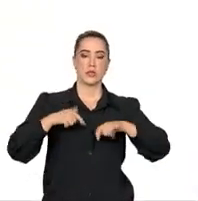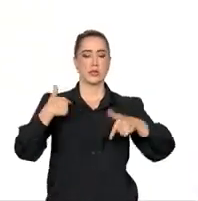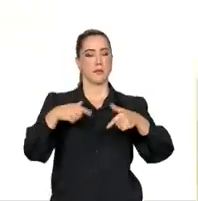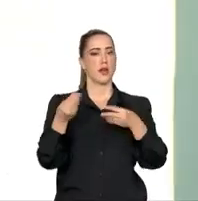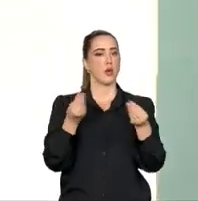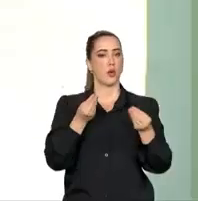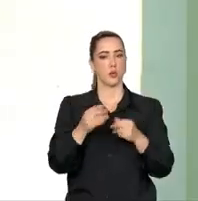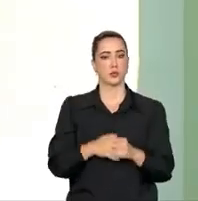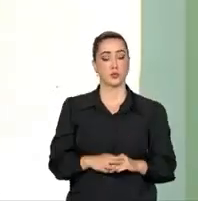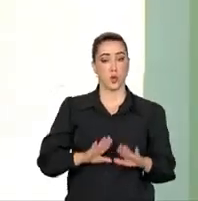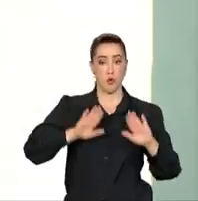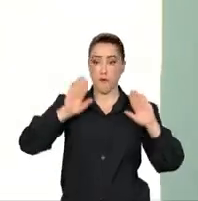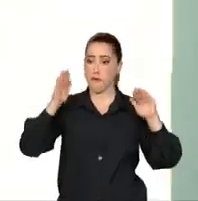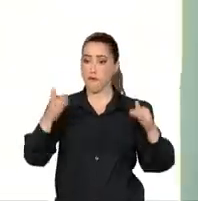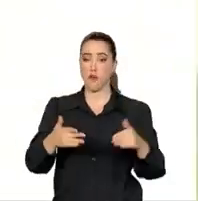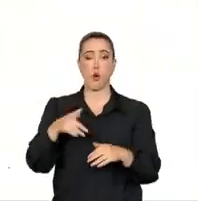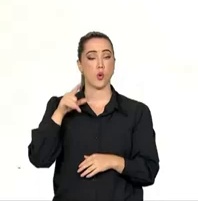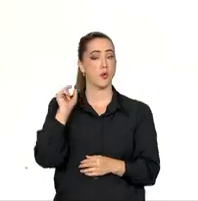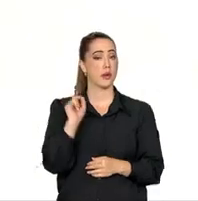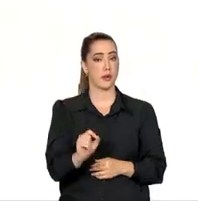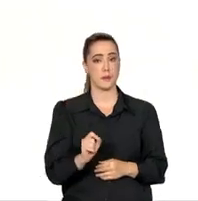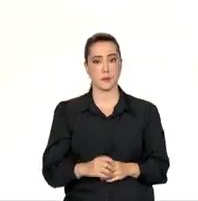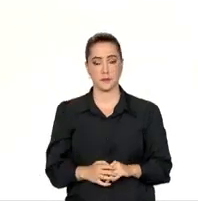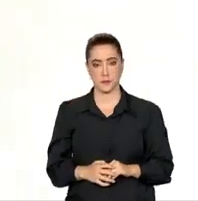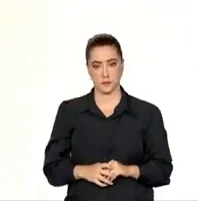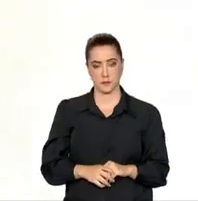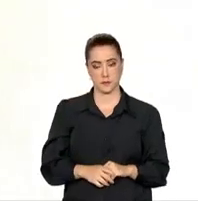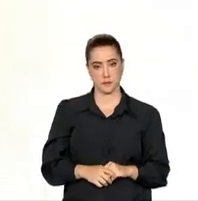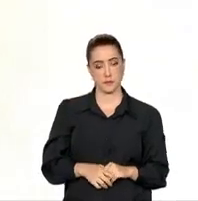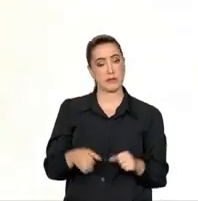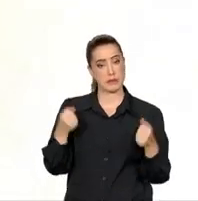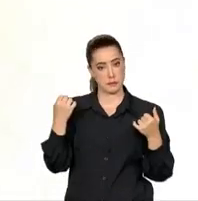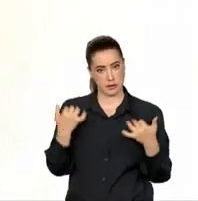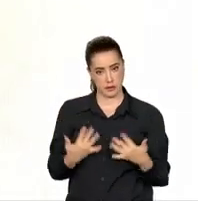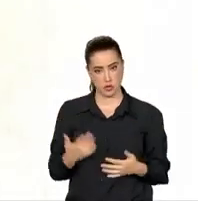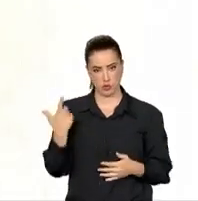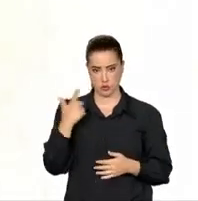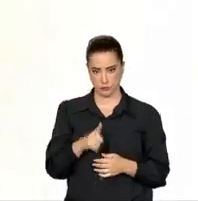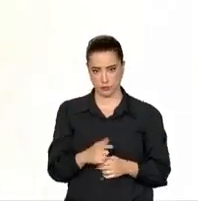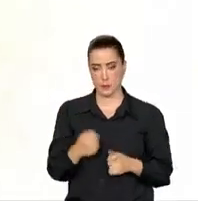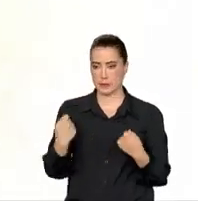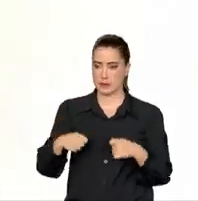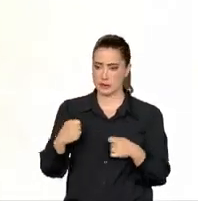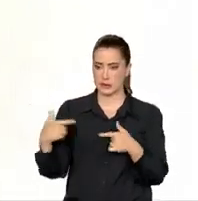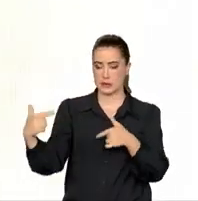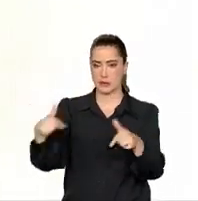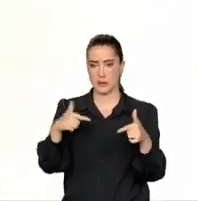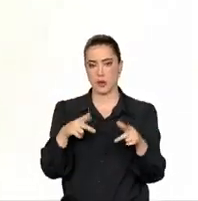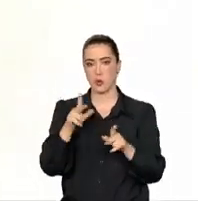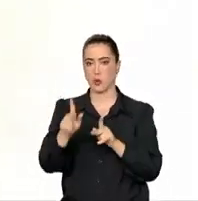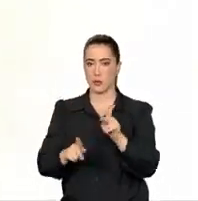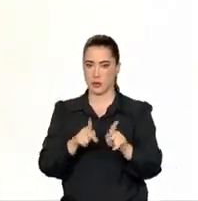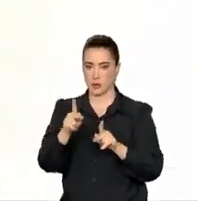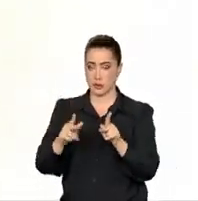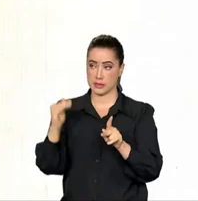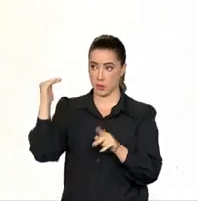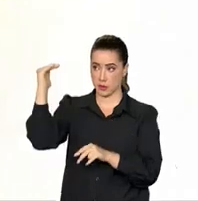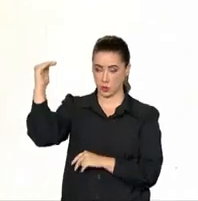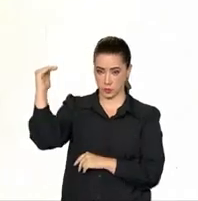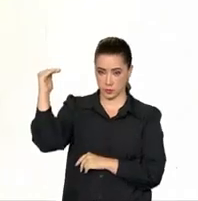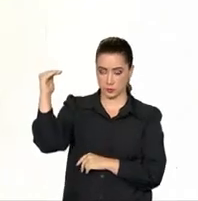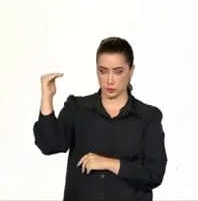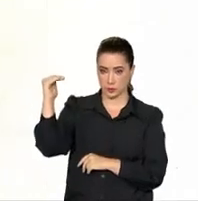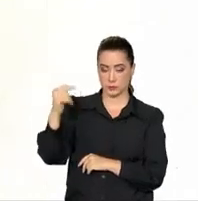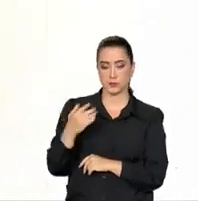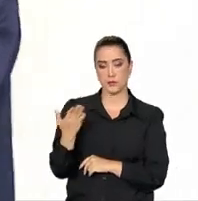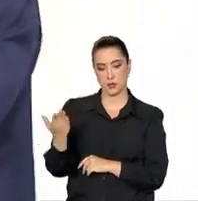O foco é, eu disse, a gente tem que trabalhar com a população adulta, por isso que é importante